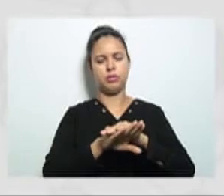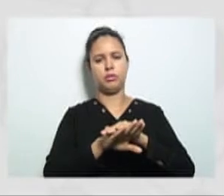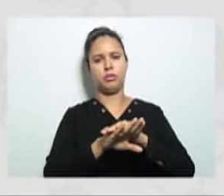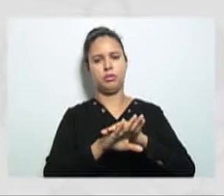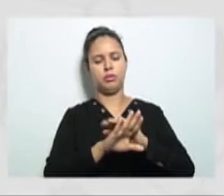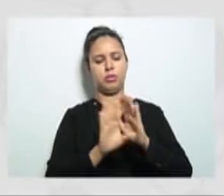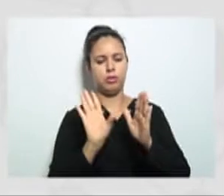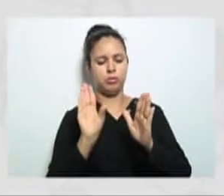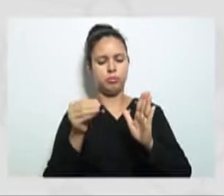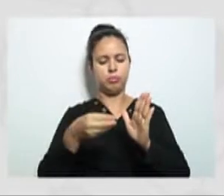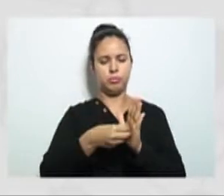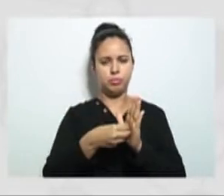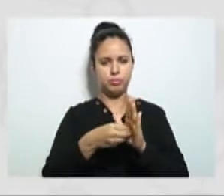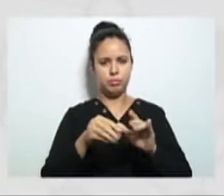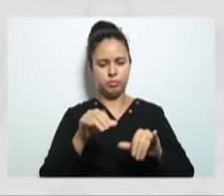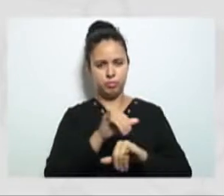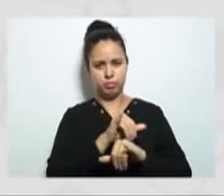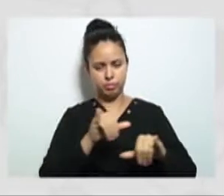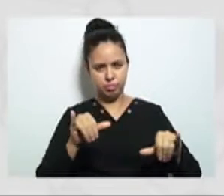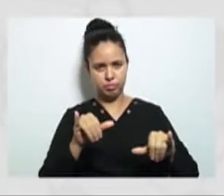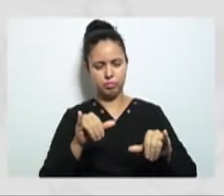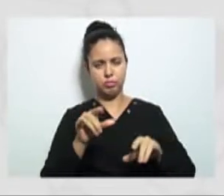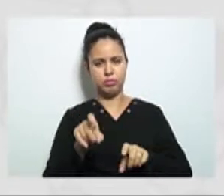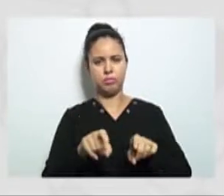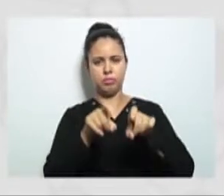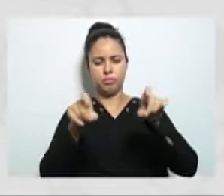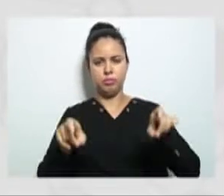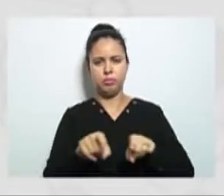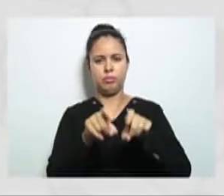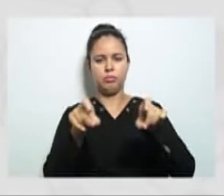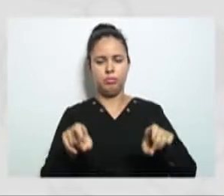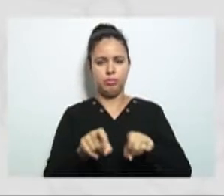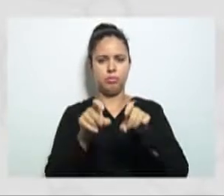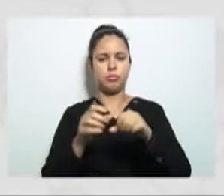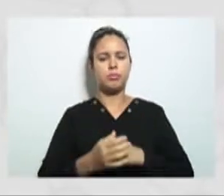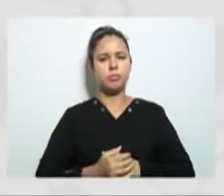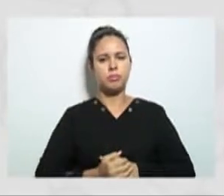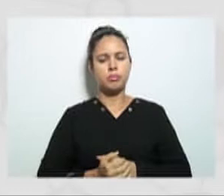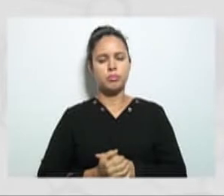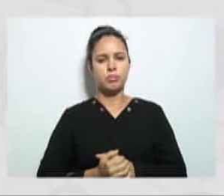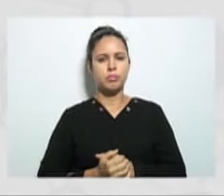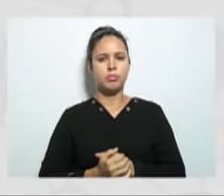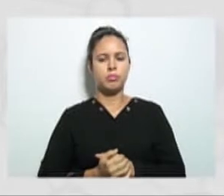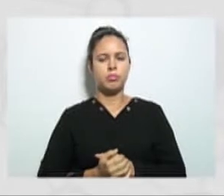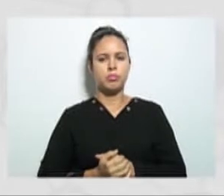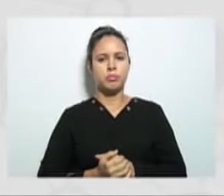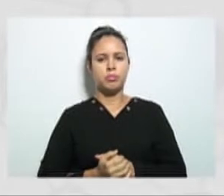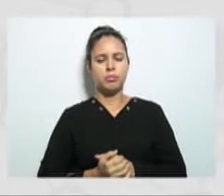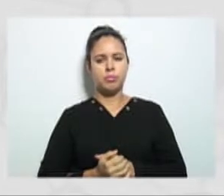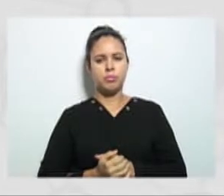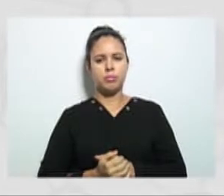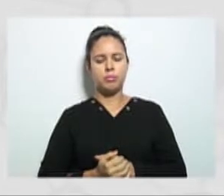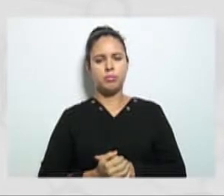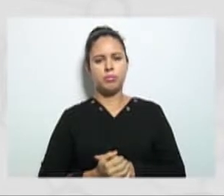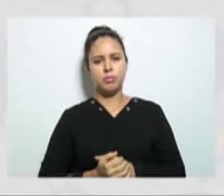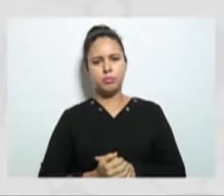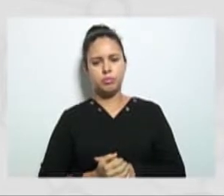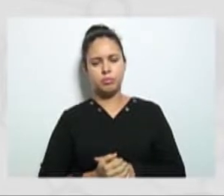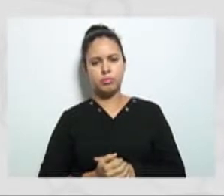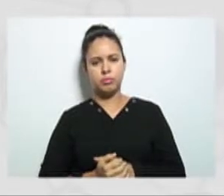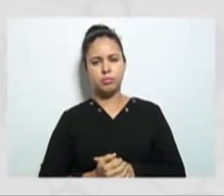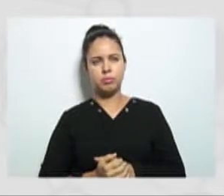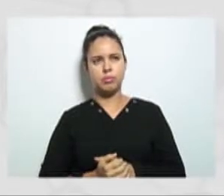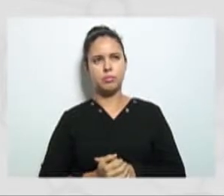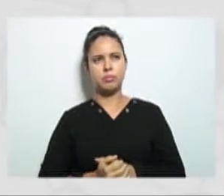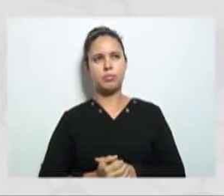informações do nosso computador, tá? Ah, mas se eu quiser apagar, beleza, você vai lá e apaga, uma ação sua, tá? Mas se você não apagar,